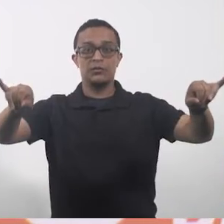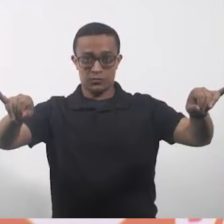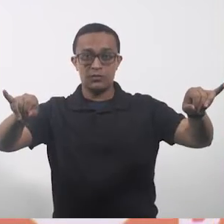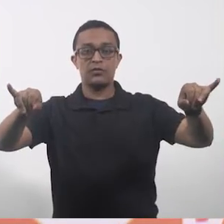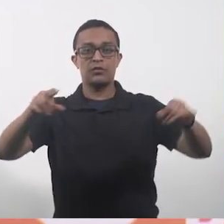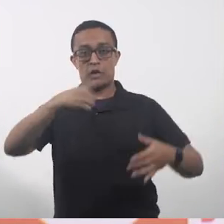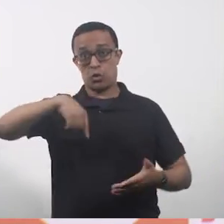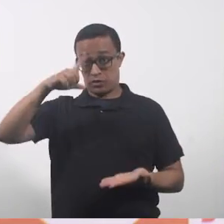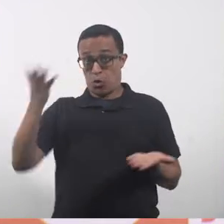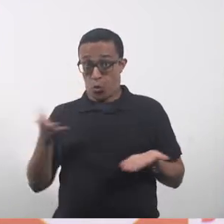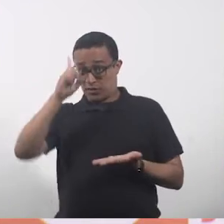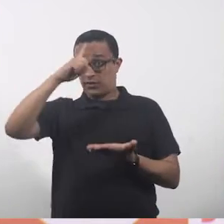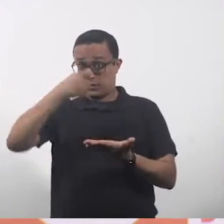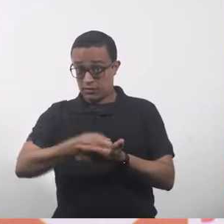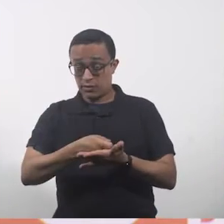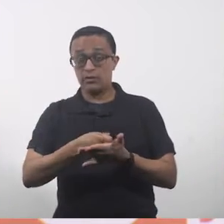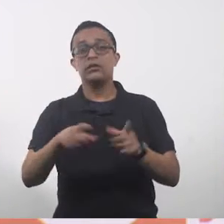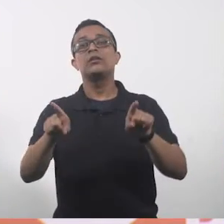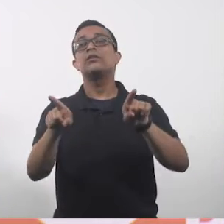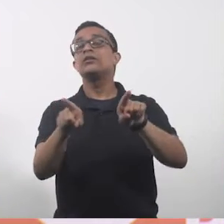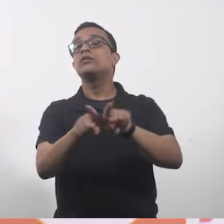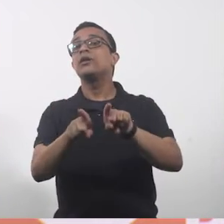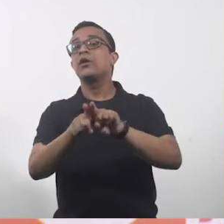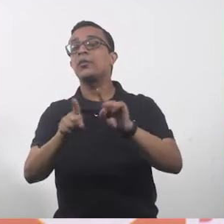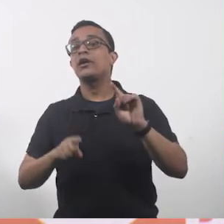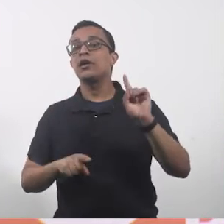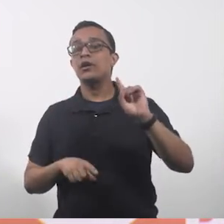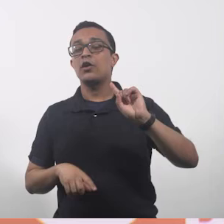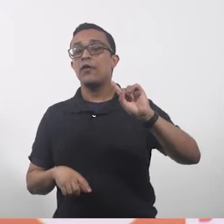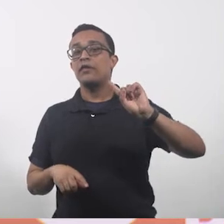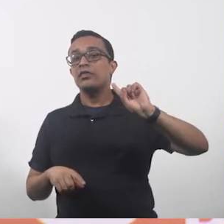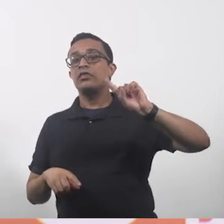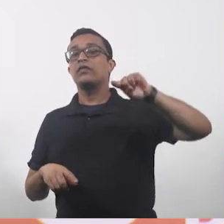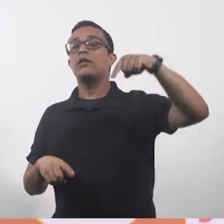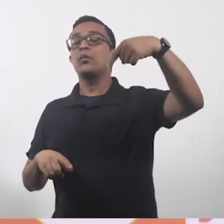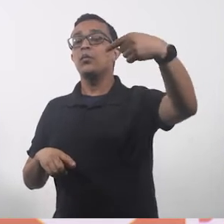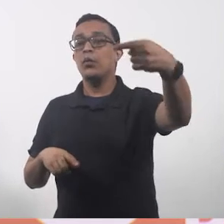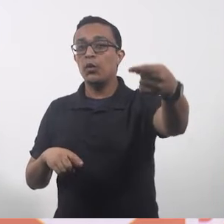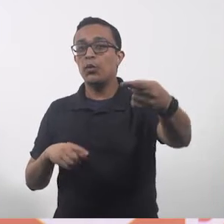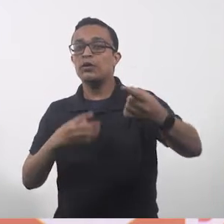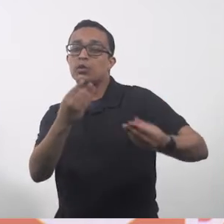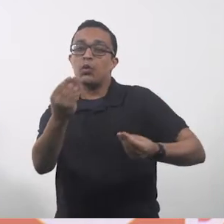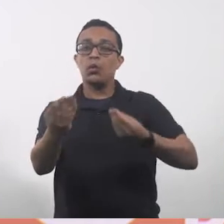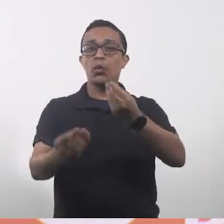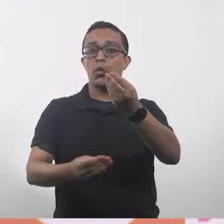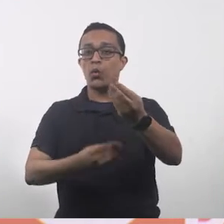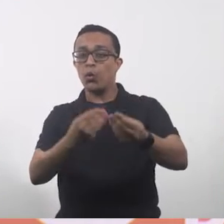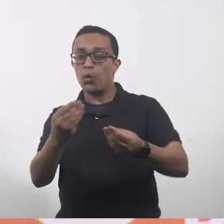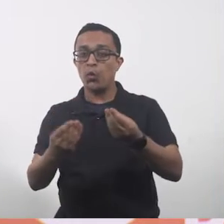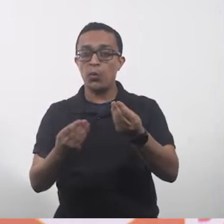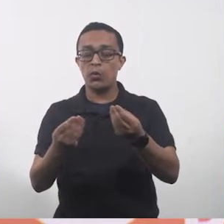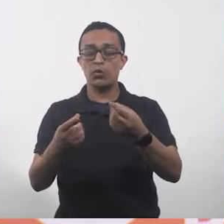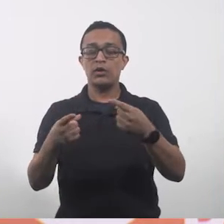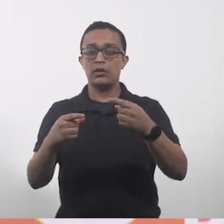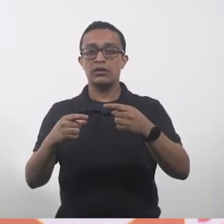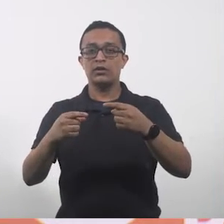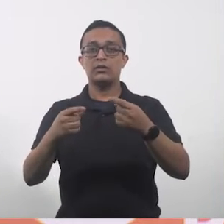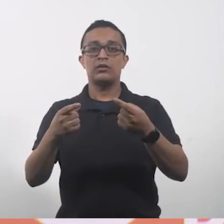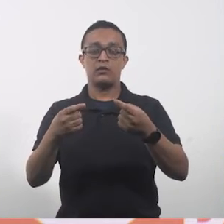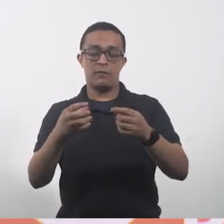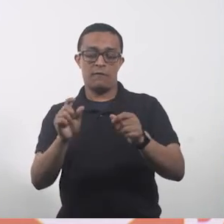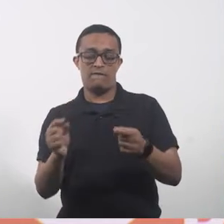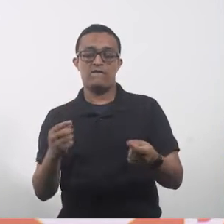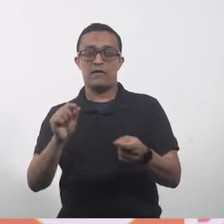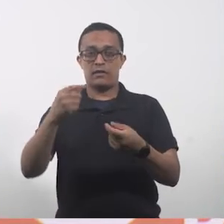só a decisão de hoje, mas a perspectiva de como vamos tratar essa questão das medidas não farmacológicas, em